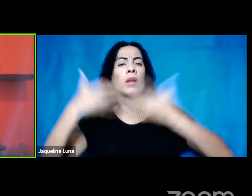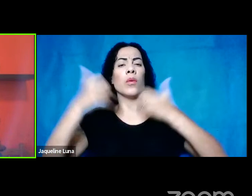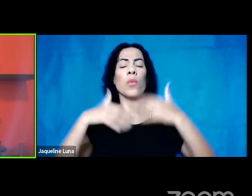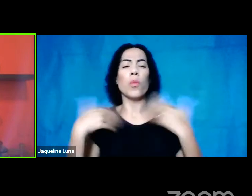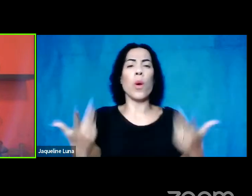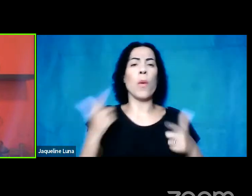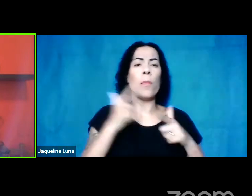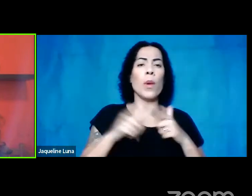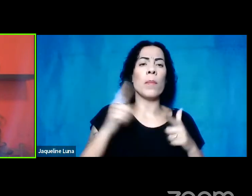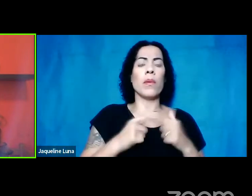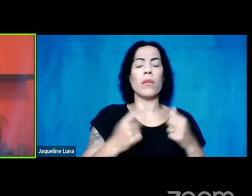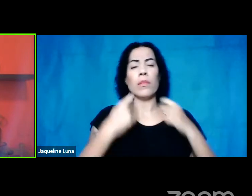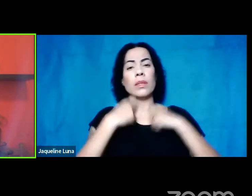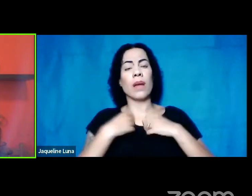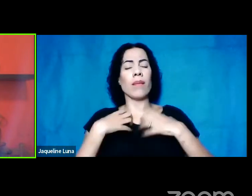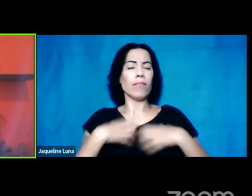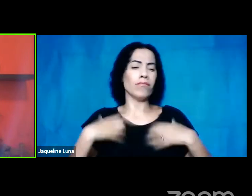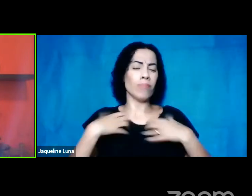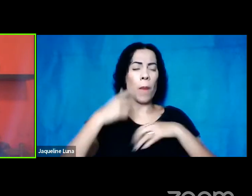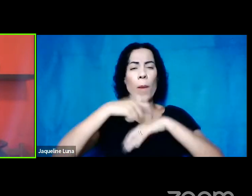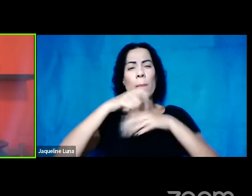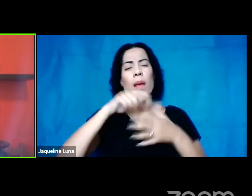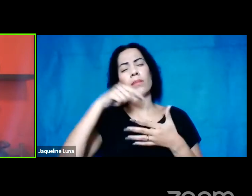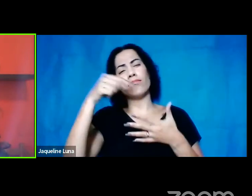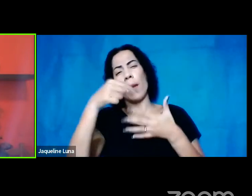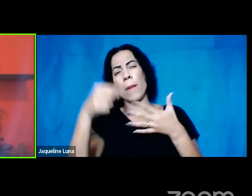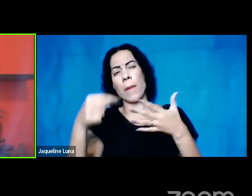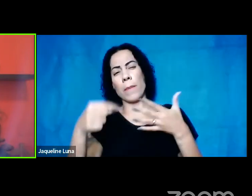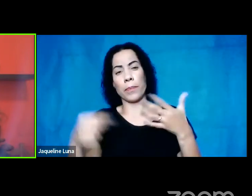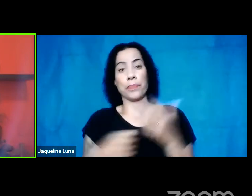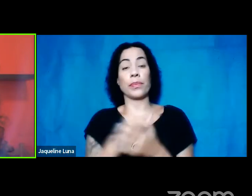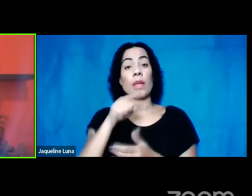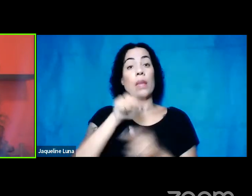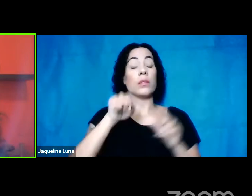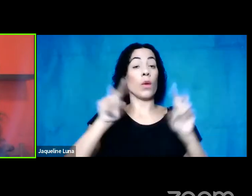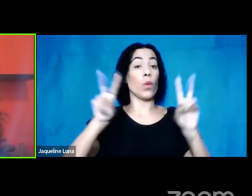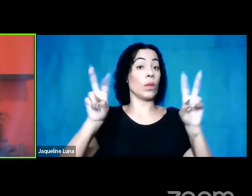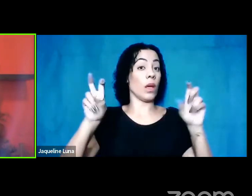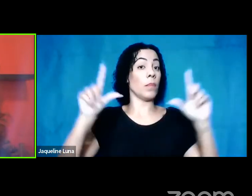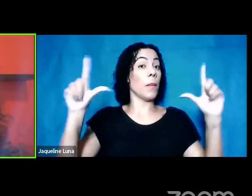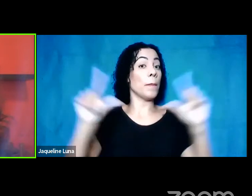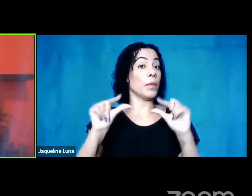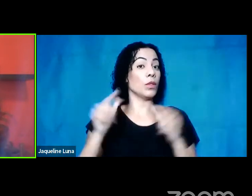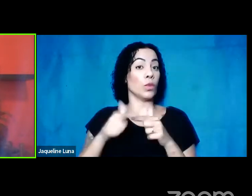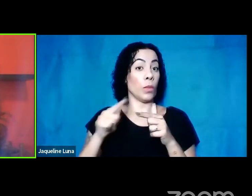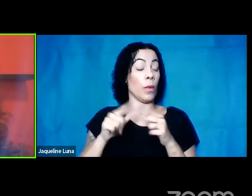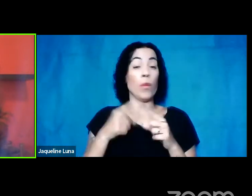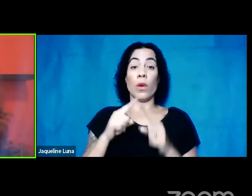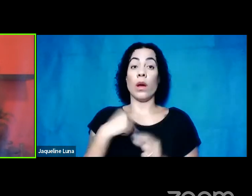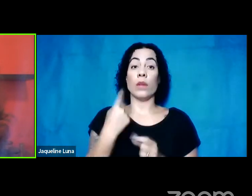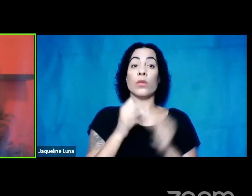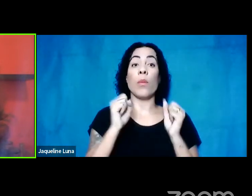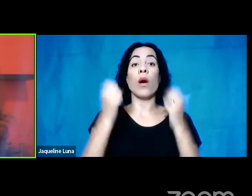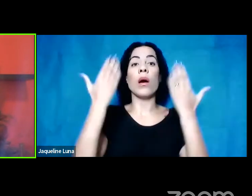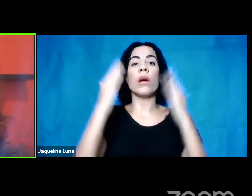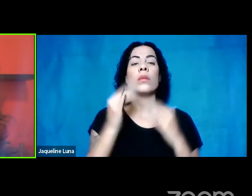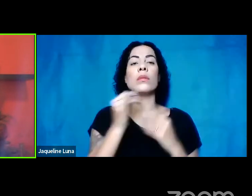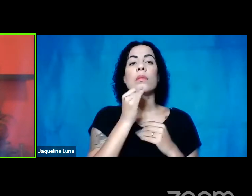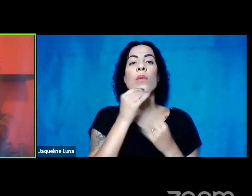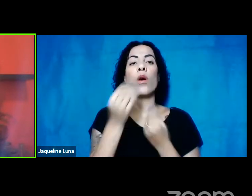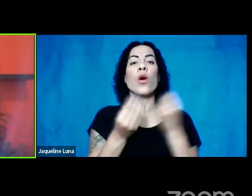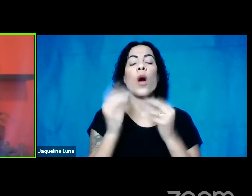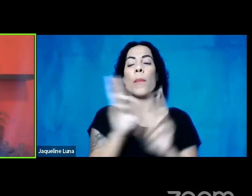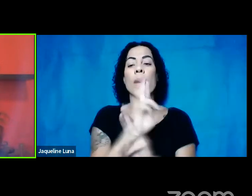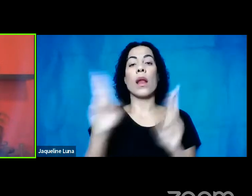que aquilo trazia naquele momento, etc., etc. Estou falando que esse é um dos temas menos polêmicos, porque a gente poderia, por exemplo, analisar a maneira como a relação público-privado